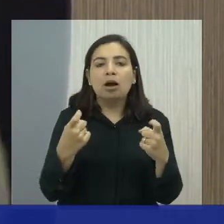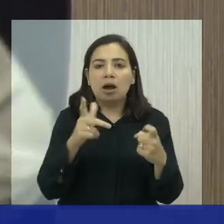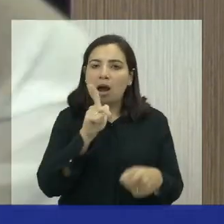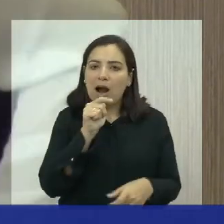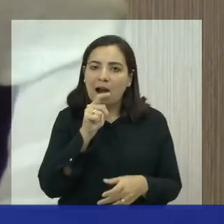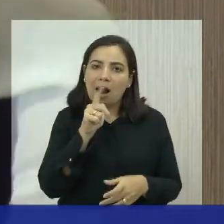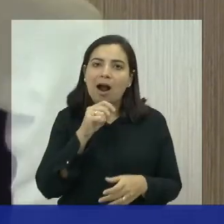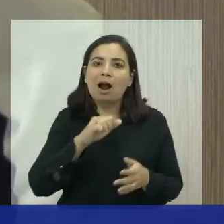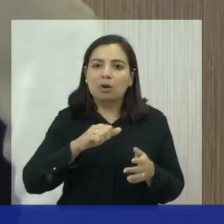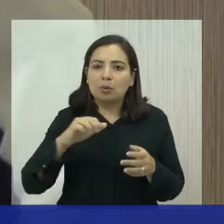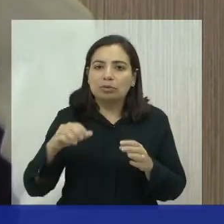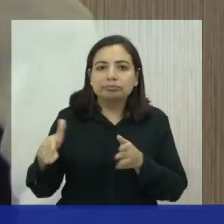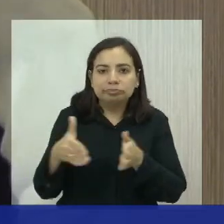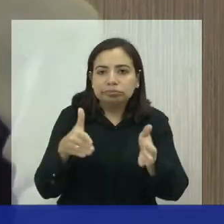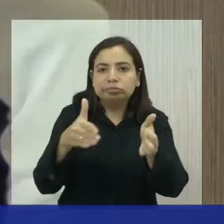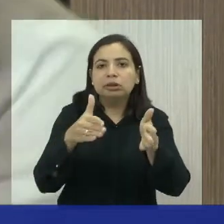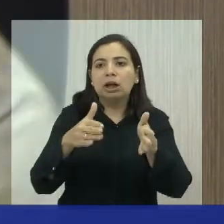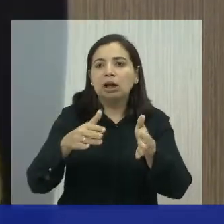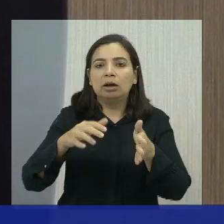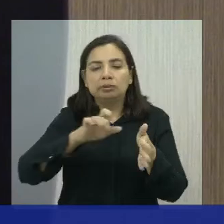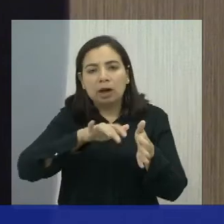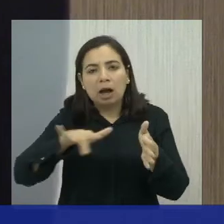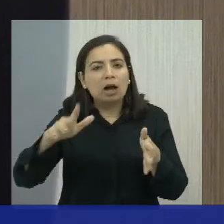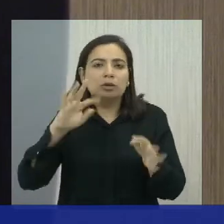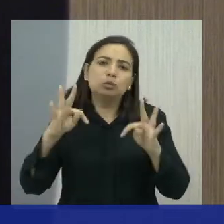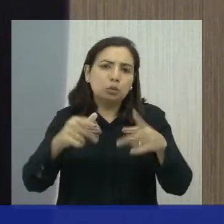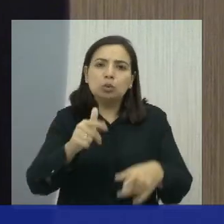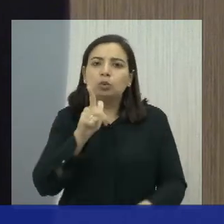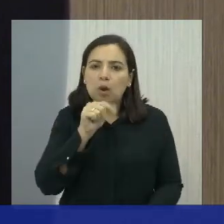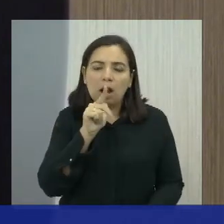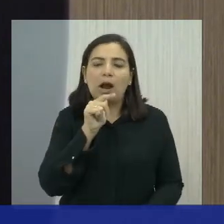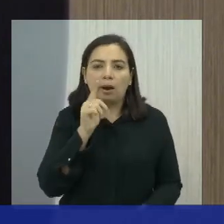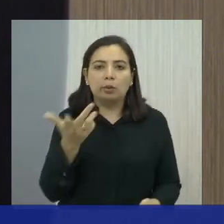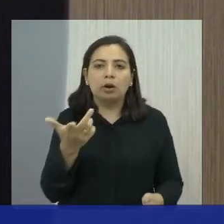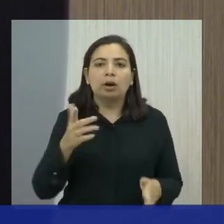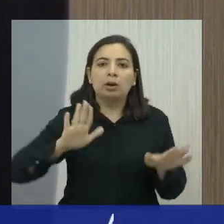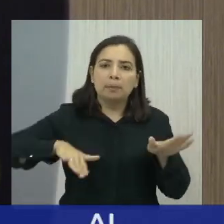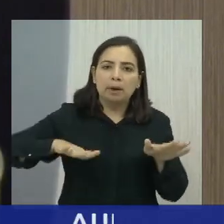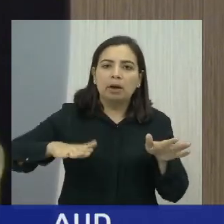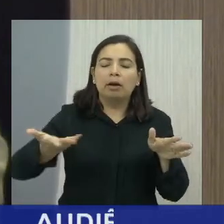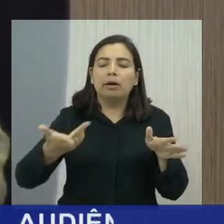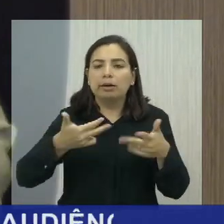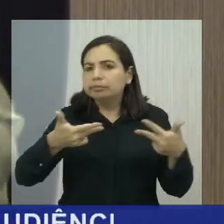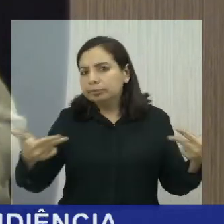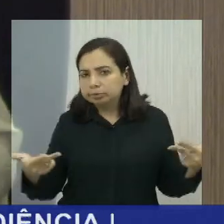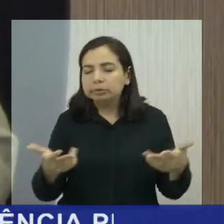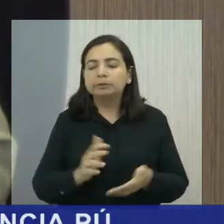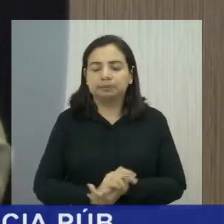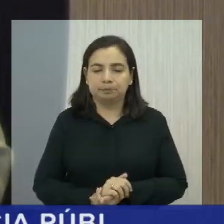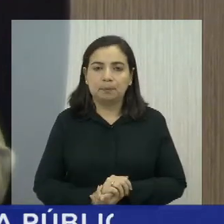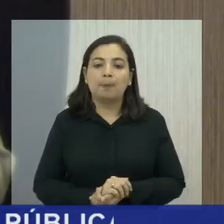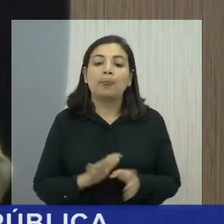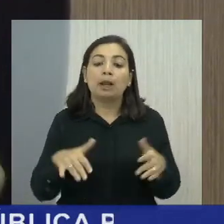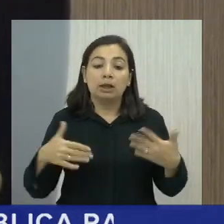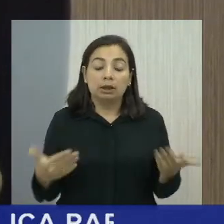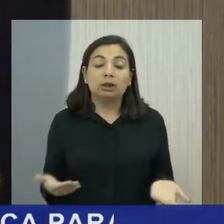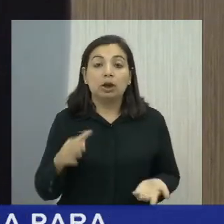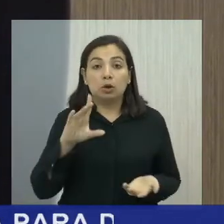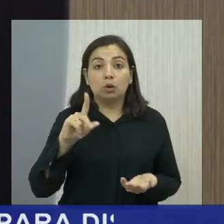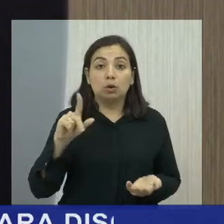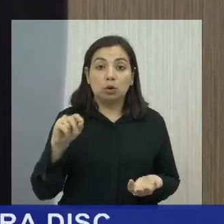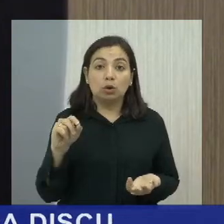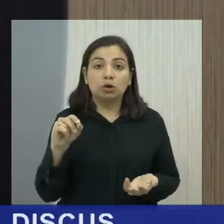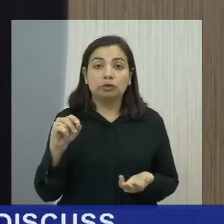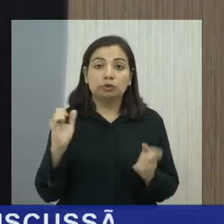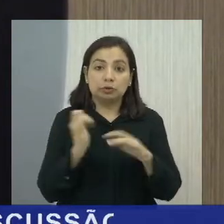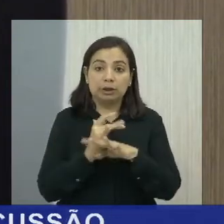com relação ao projeto, né, de lei, do Código das Cidades, que nós tratamos